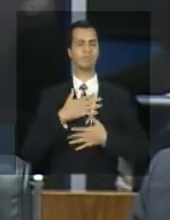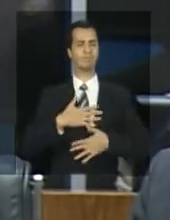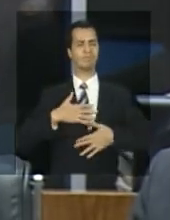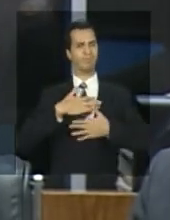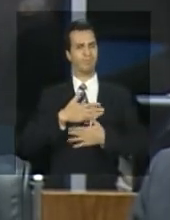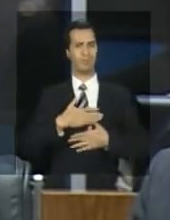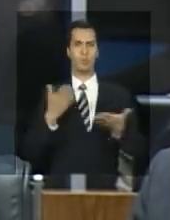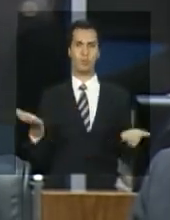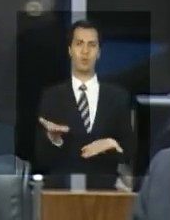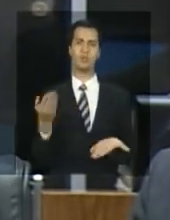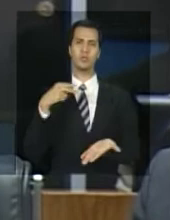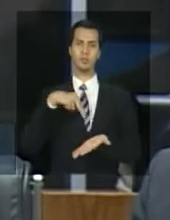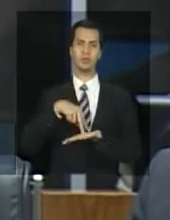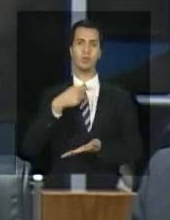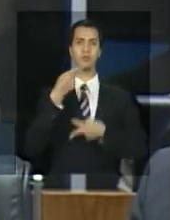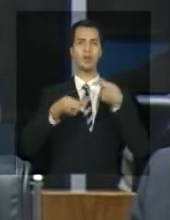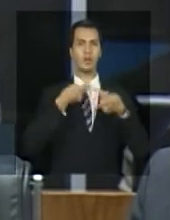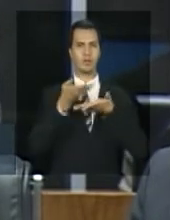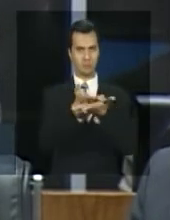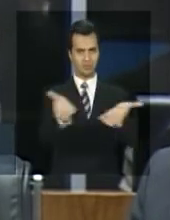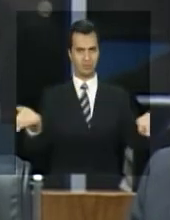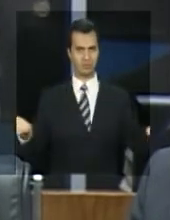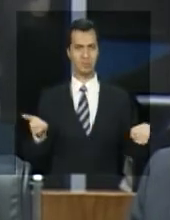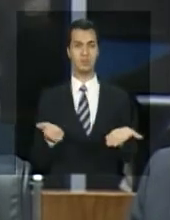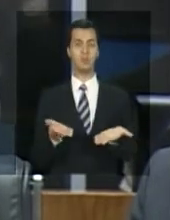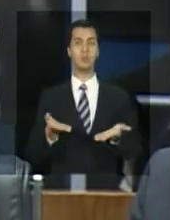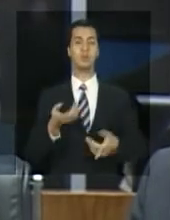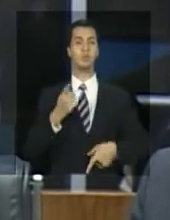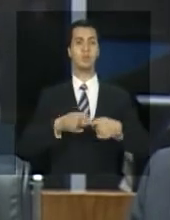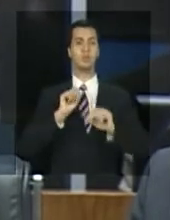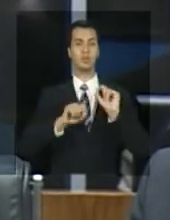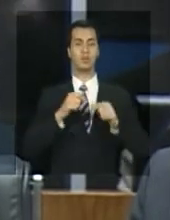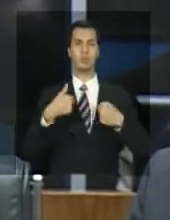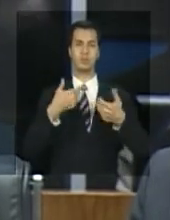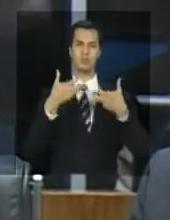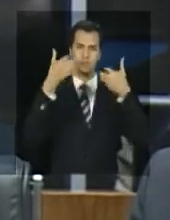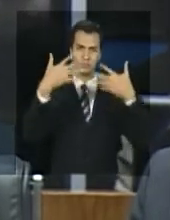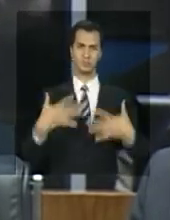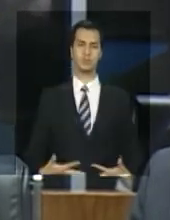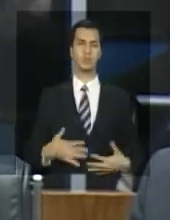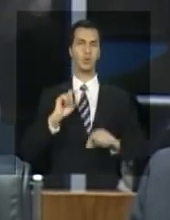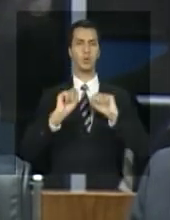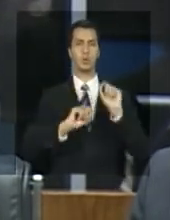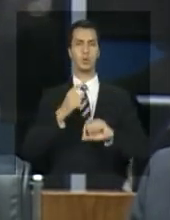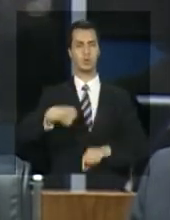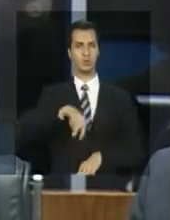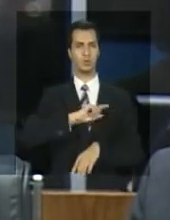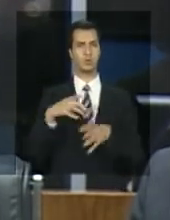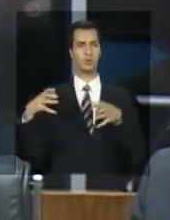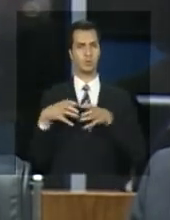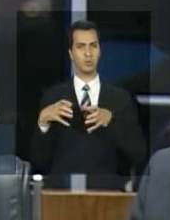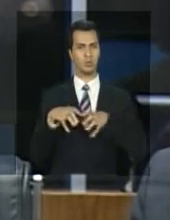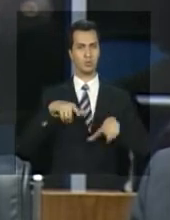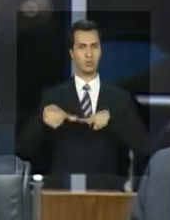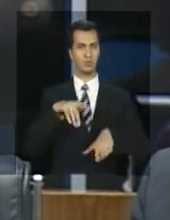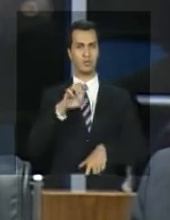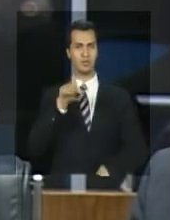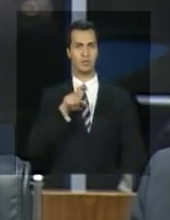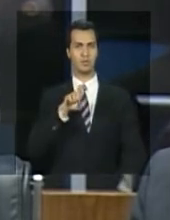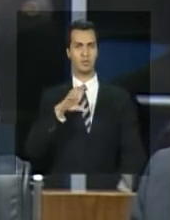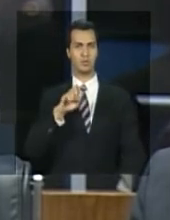aos parlamentares brasileiros para prestar contas das principais iniciativas do Executivo em